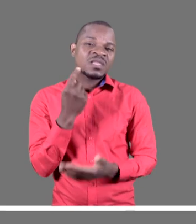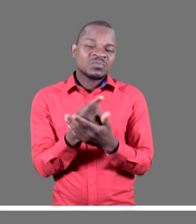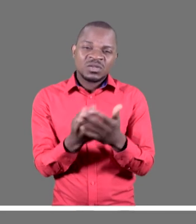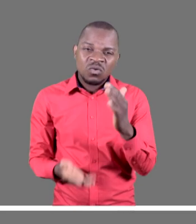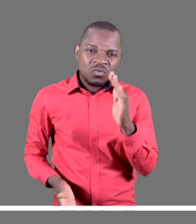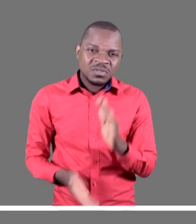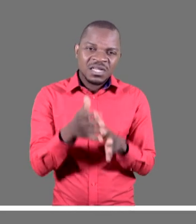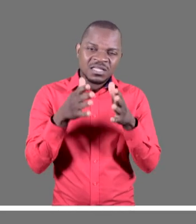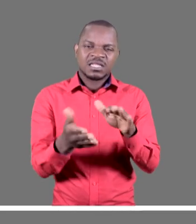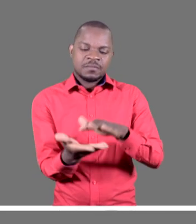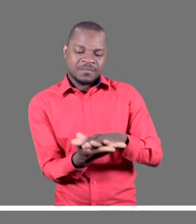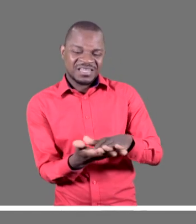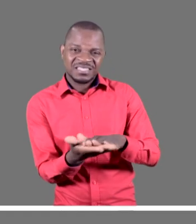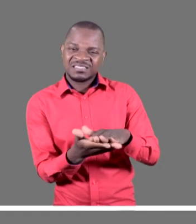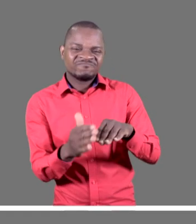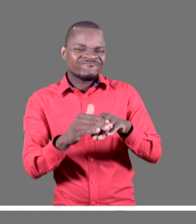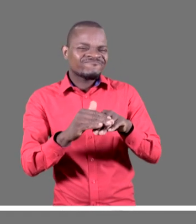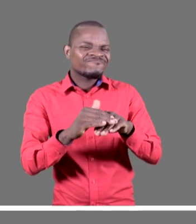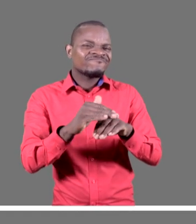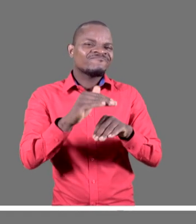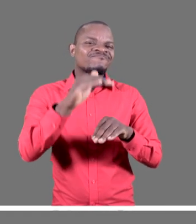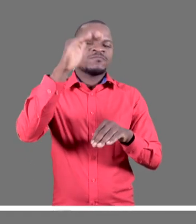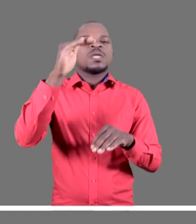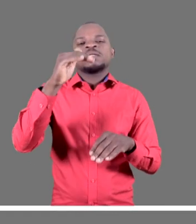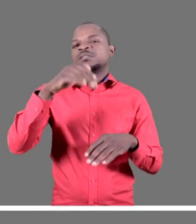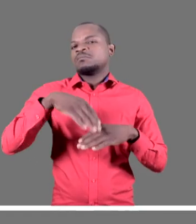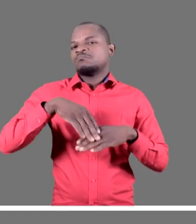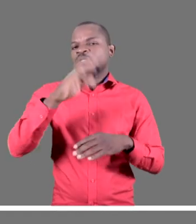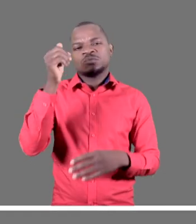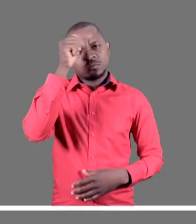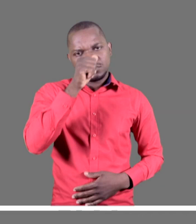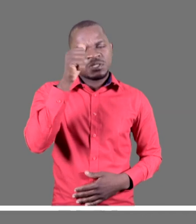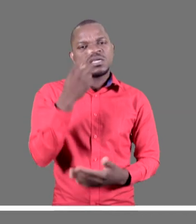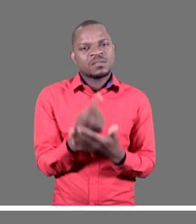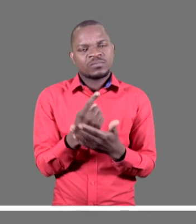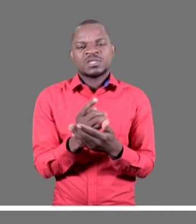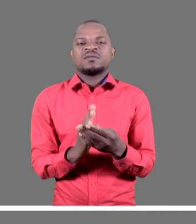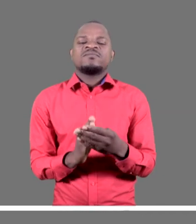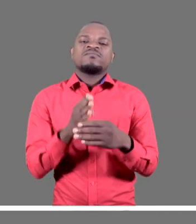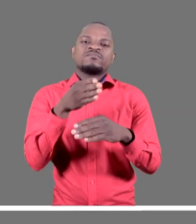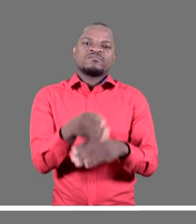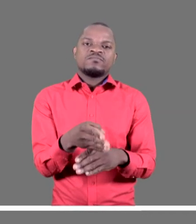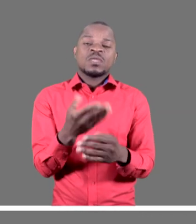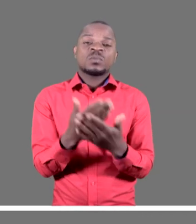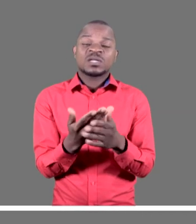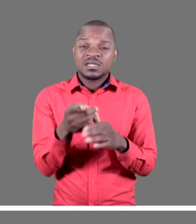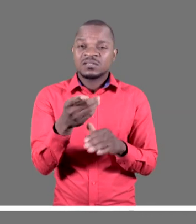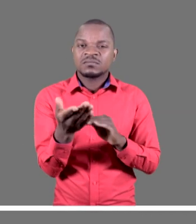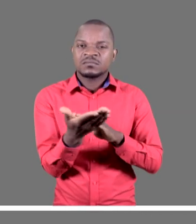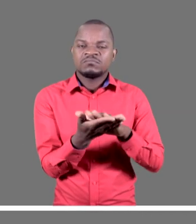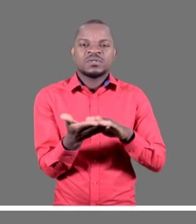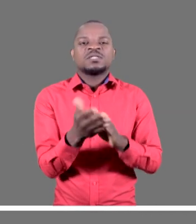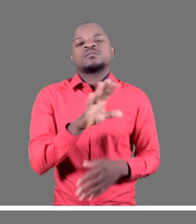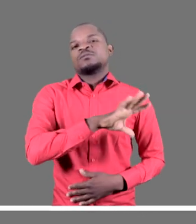-primário, a escola secundária, até a universidade, há necessidade de que haja acessibilidade na educação, porque esta é a base de